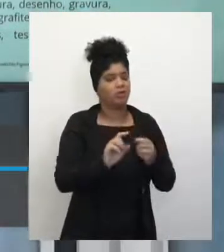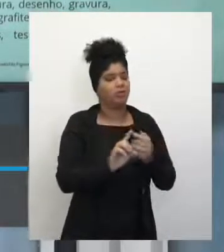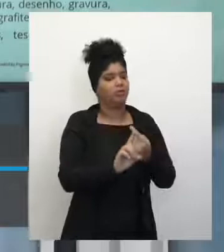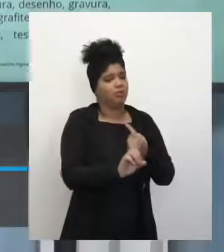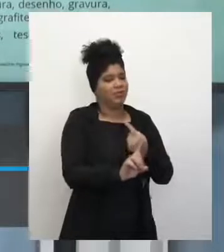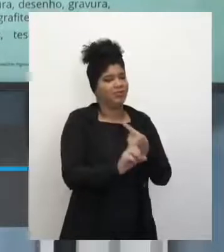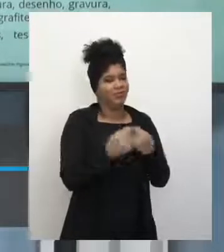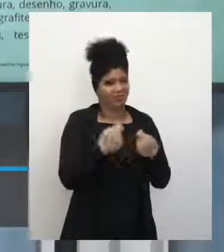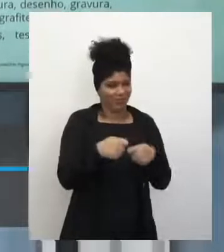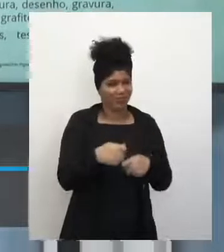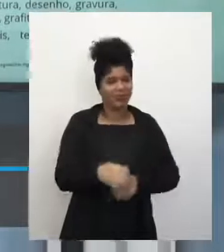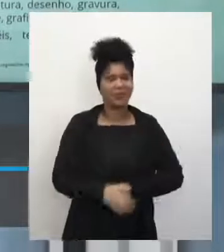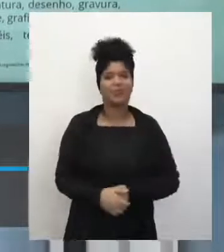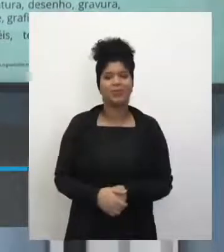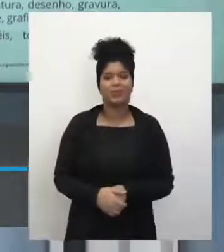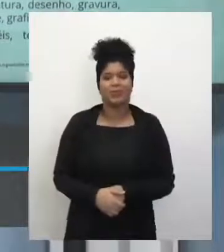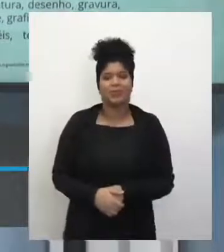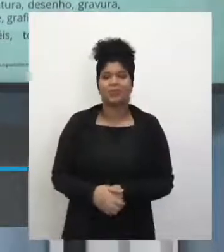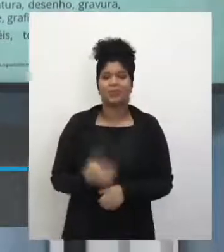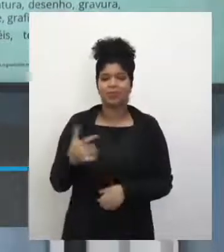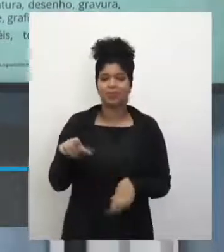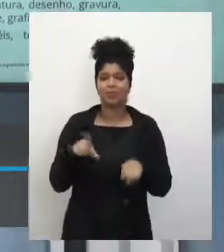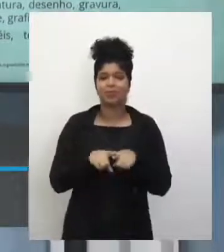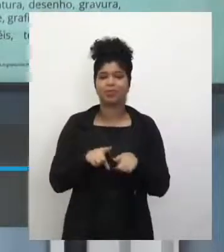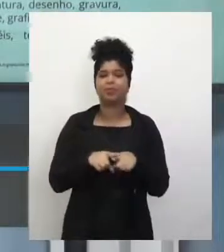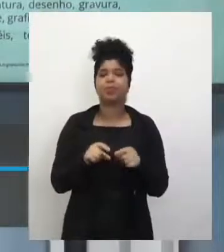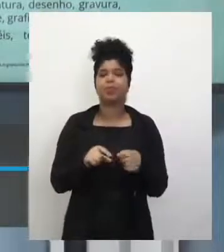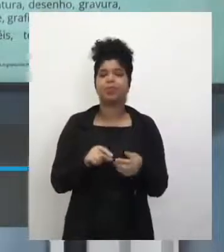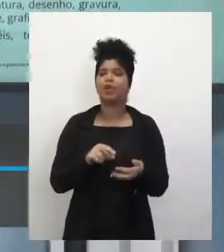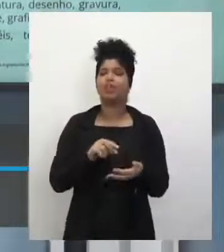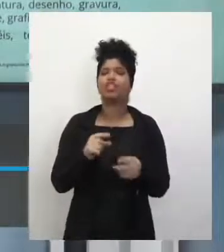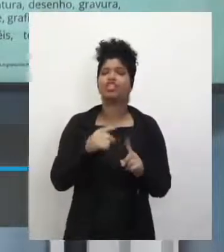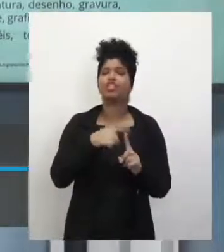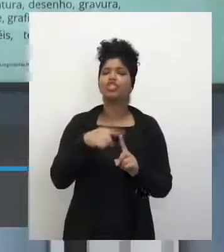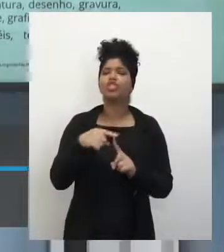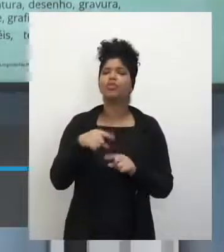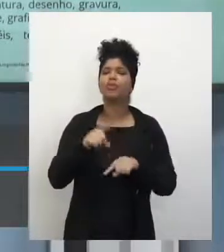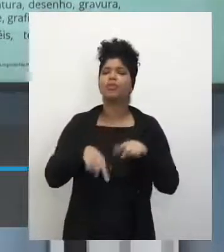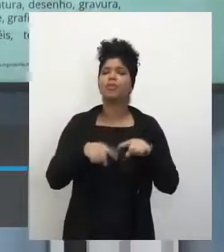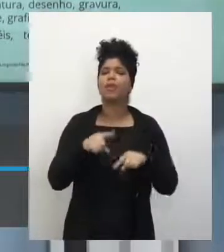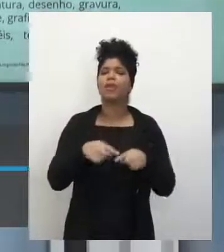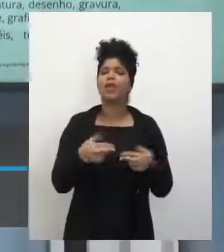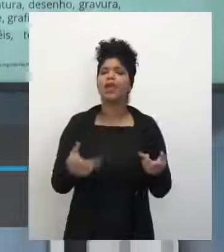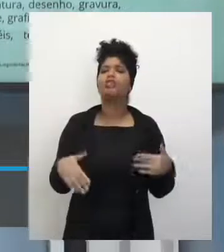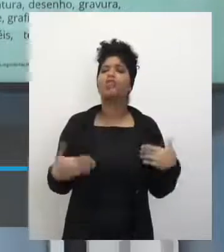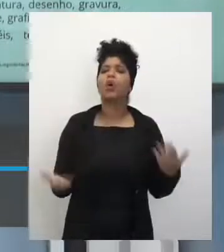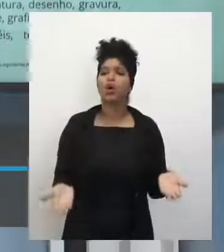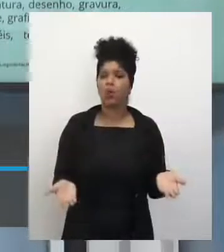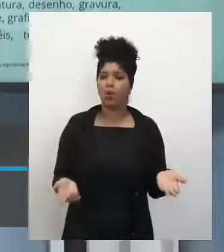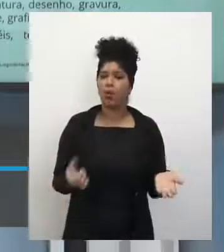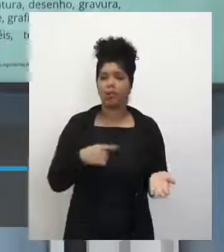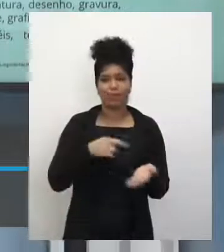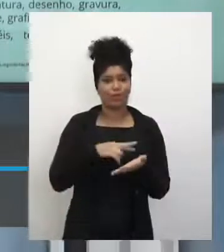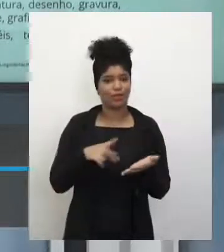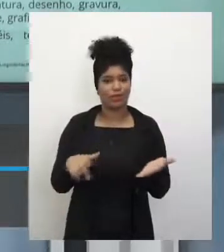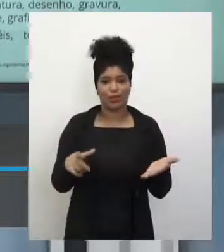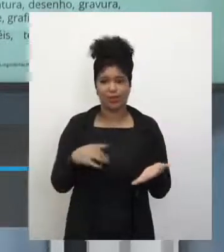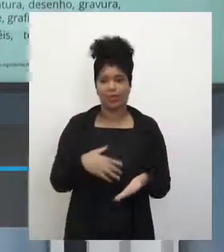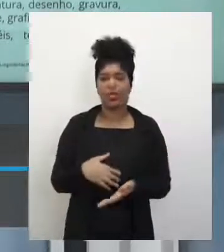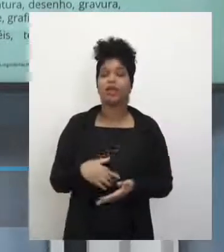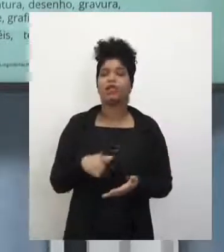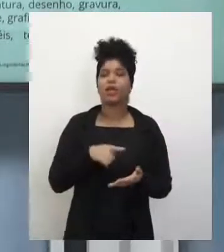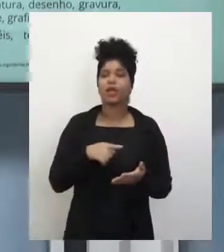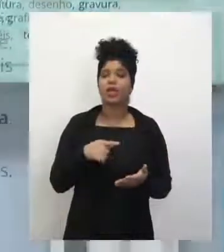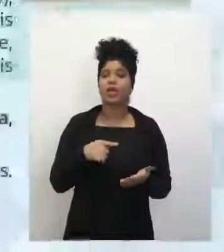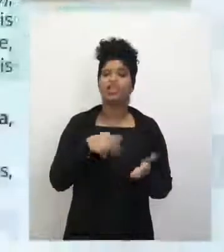elemento, tá? Aí eu tenho como materialidade todos os materiais que eu vou utilizar para fazer minha obra. Aí eu tenho, né, as